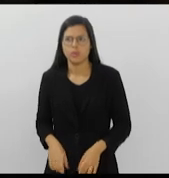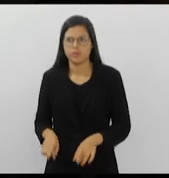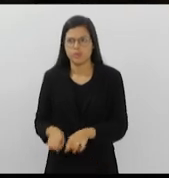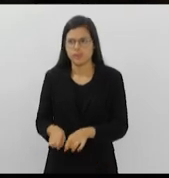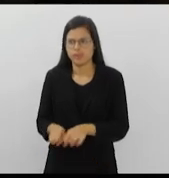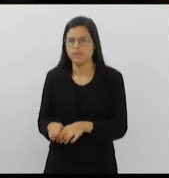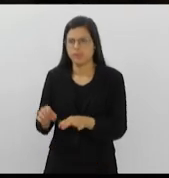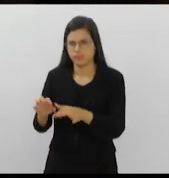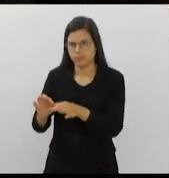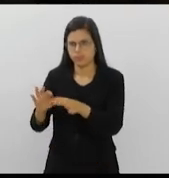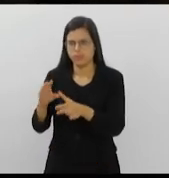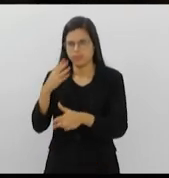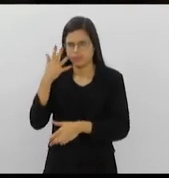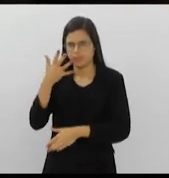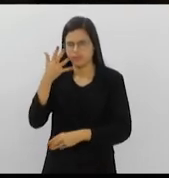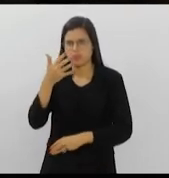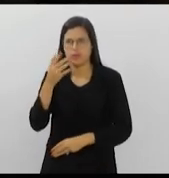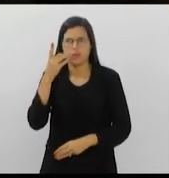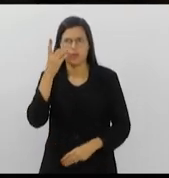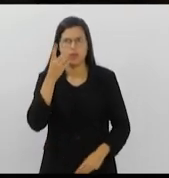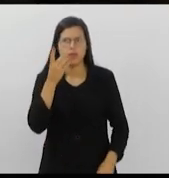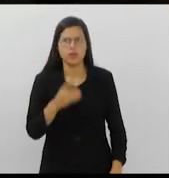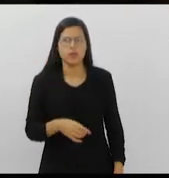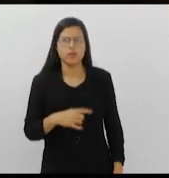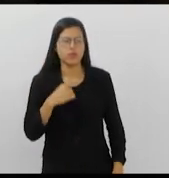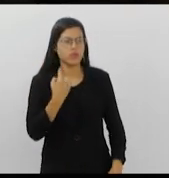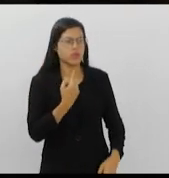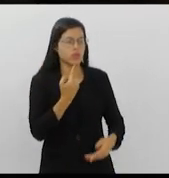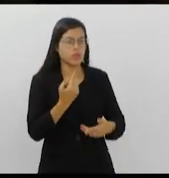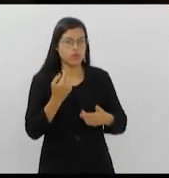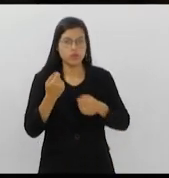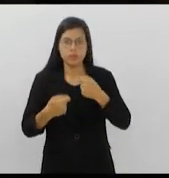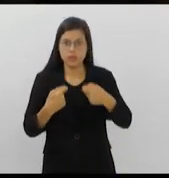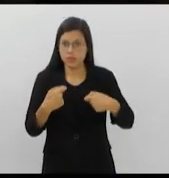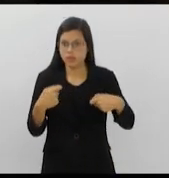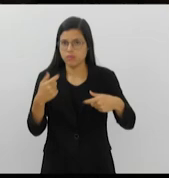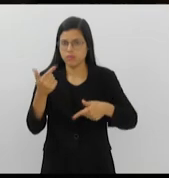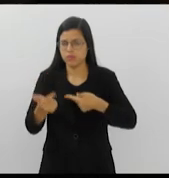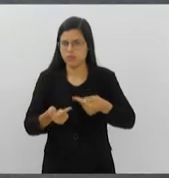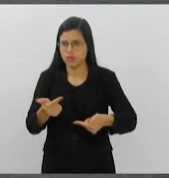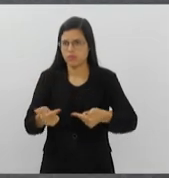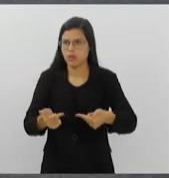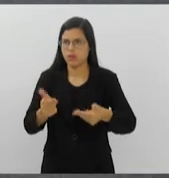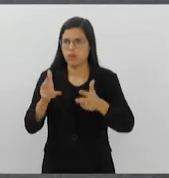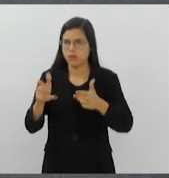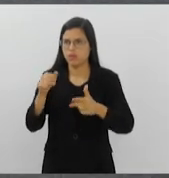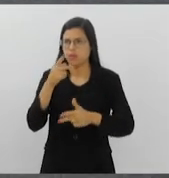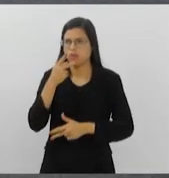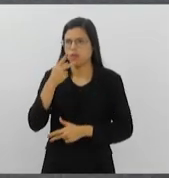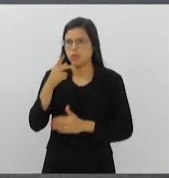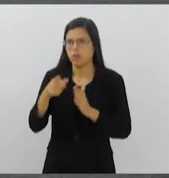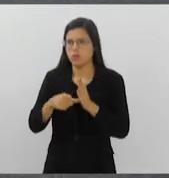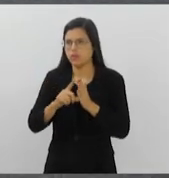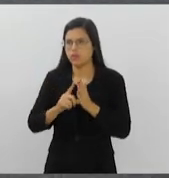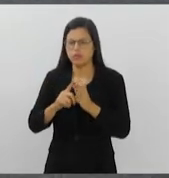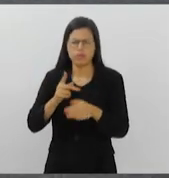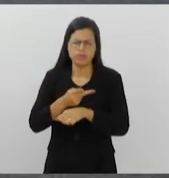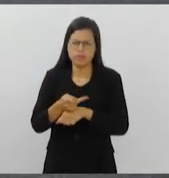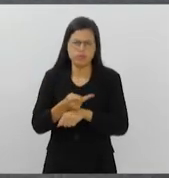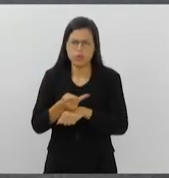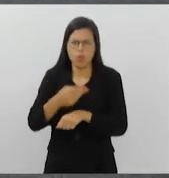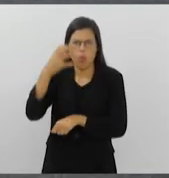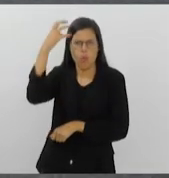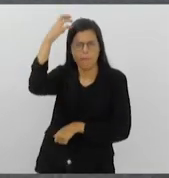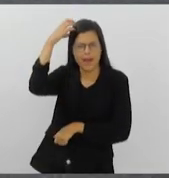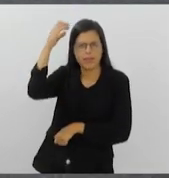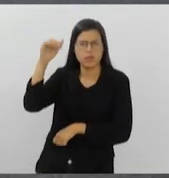que ocorre é que a gente tem que trabalhar, conforme Vossa Excelência falou anteriormente, a gente não está aqui procurando culpado, muito pelo contrário. A